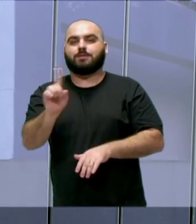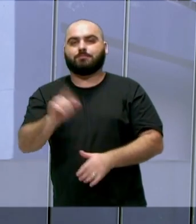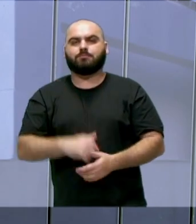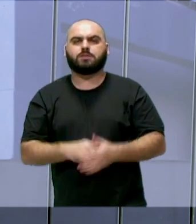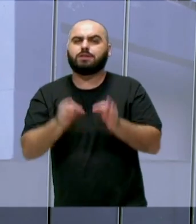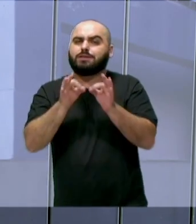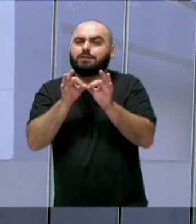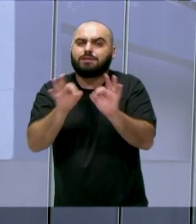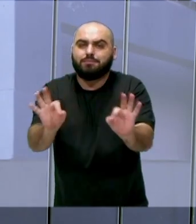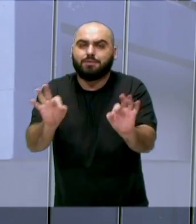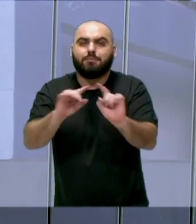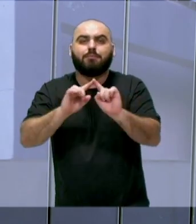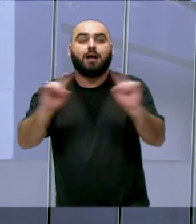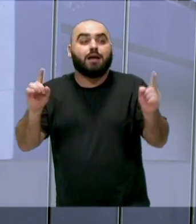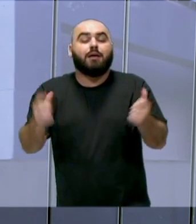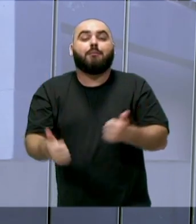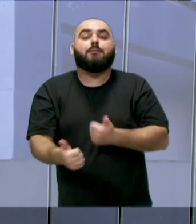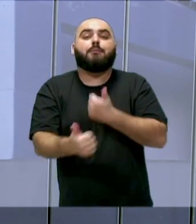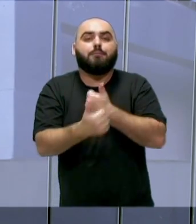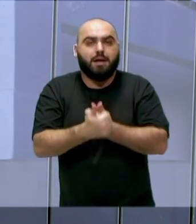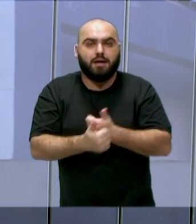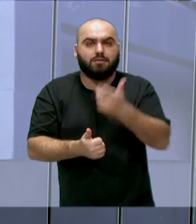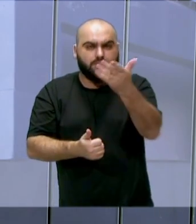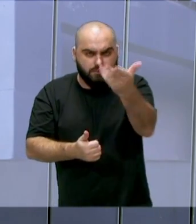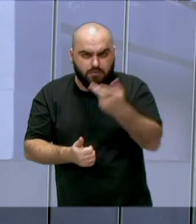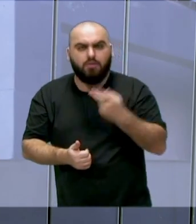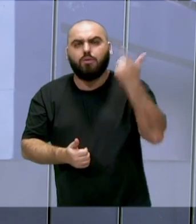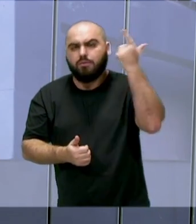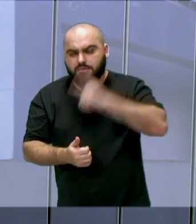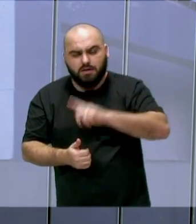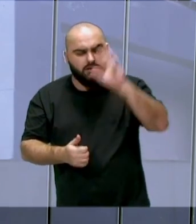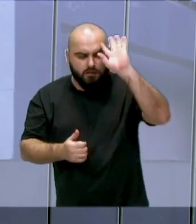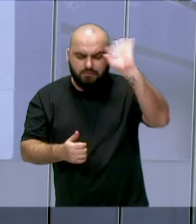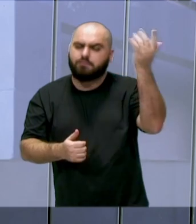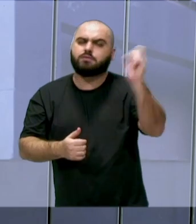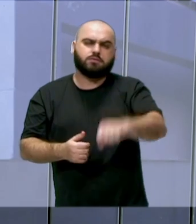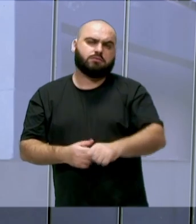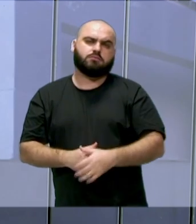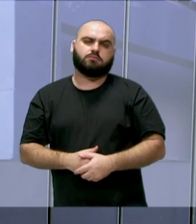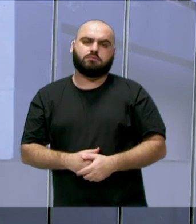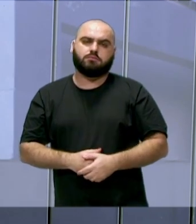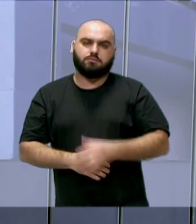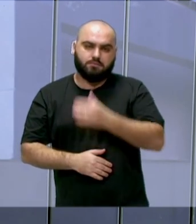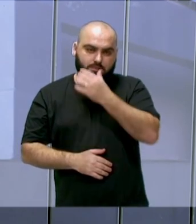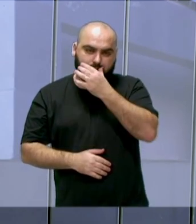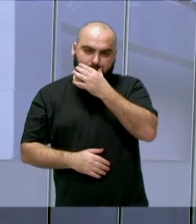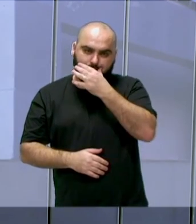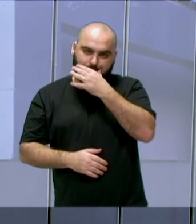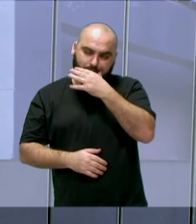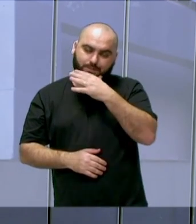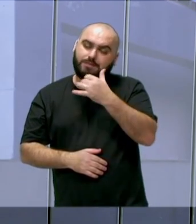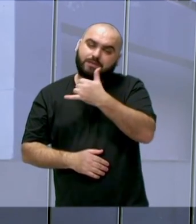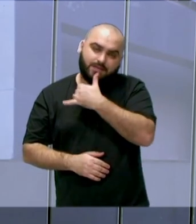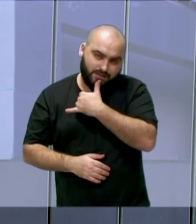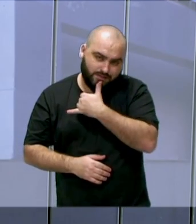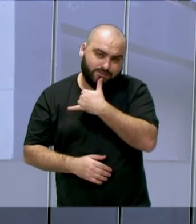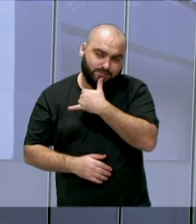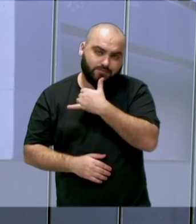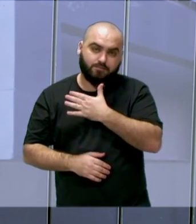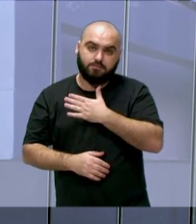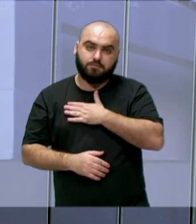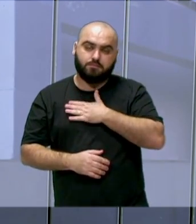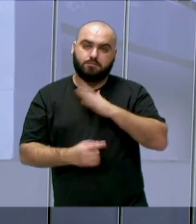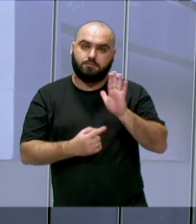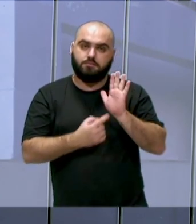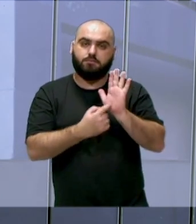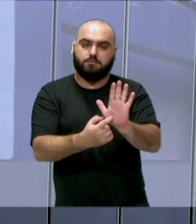muito, muito próximo que a gente consegue resolver como parlamentar. Infelizmente, quando eu me apresento